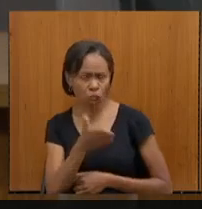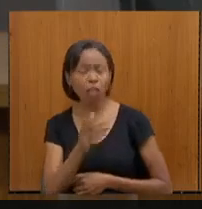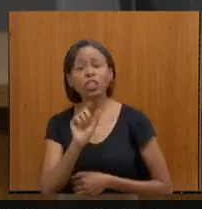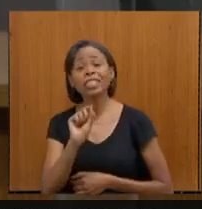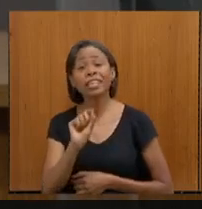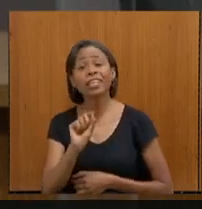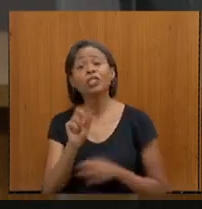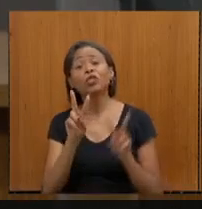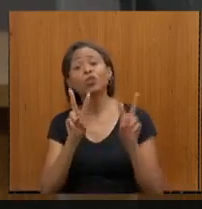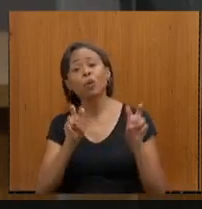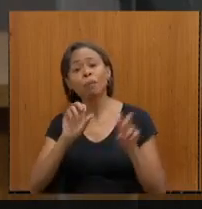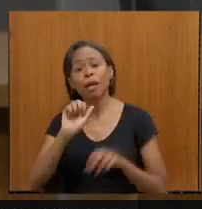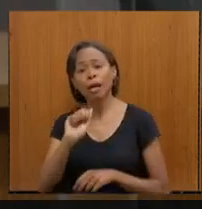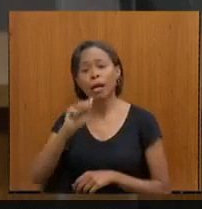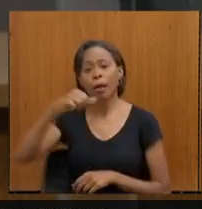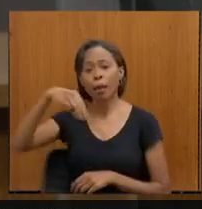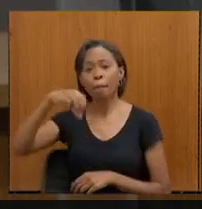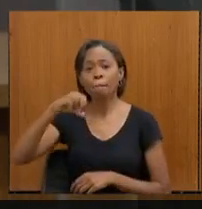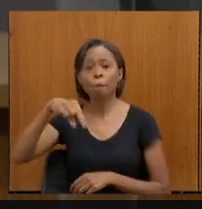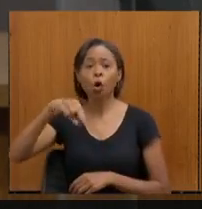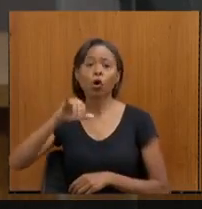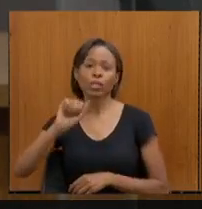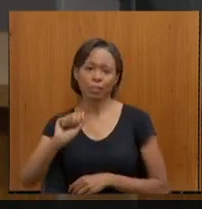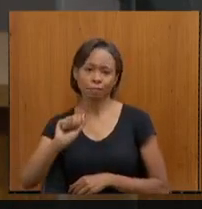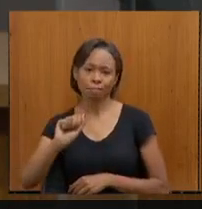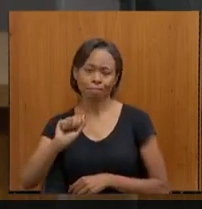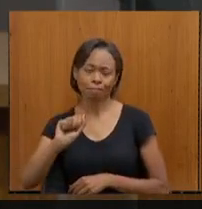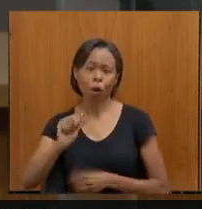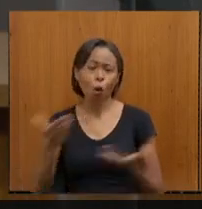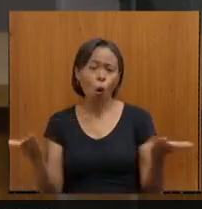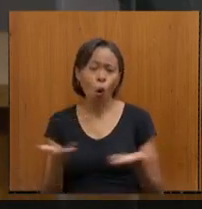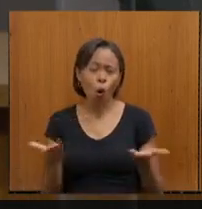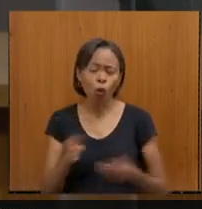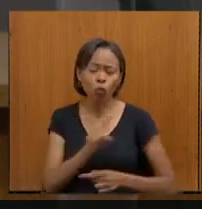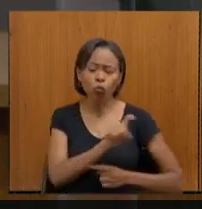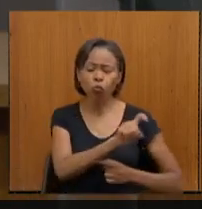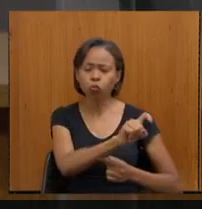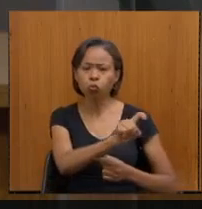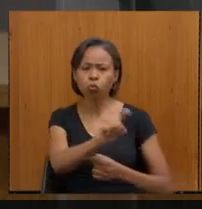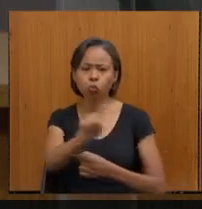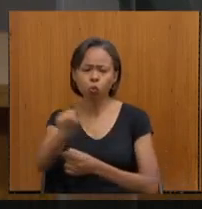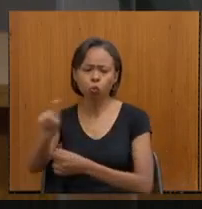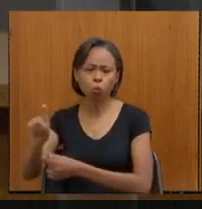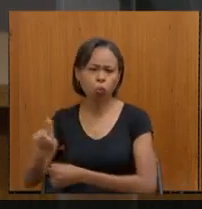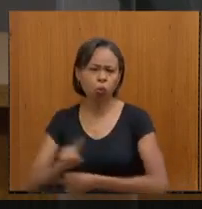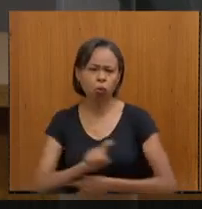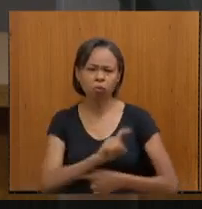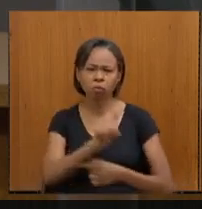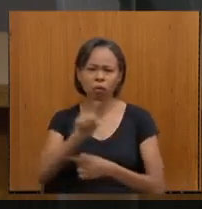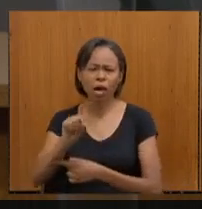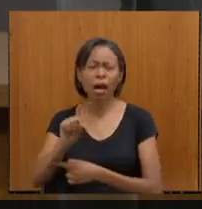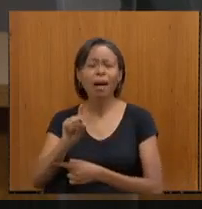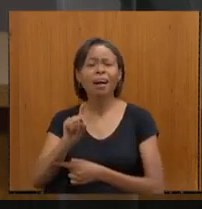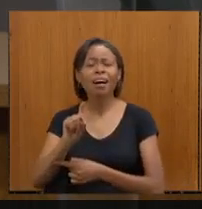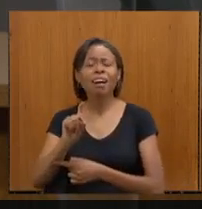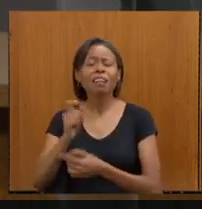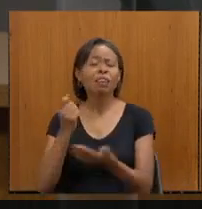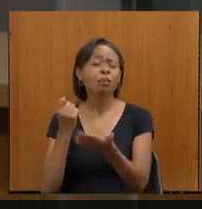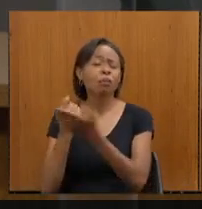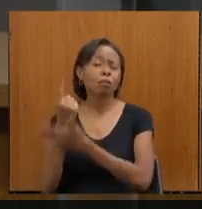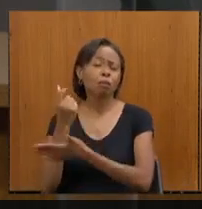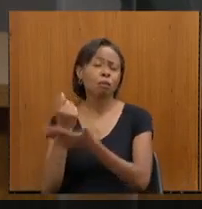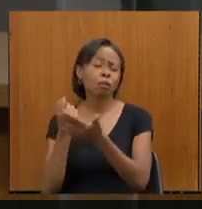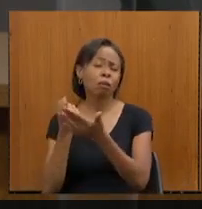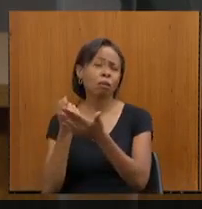Múmia os nossos fertilizantes hoje são na maioria oitenta por cento são importados a gente